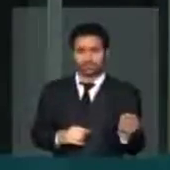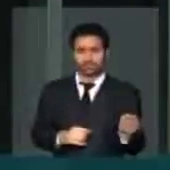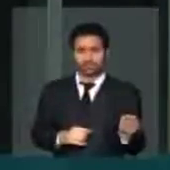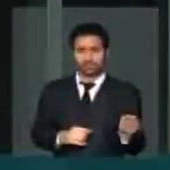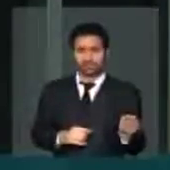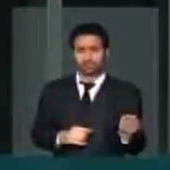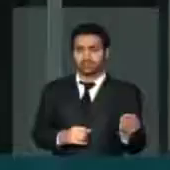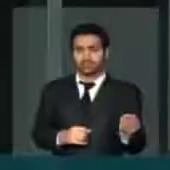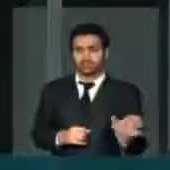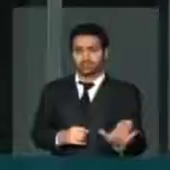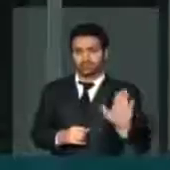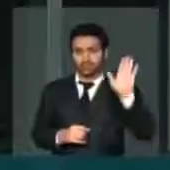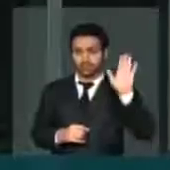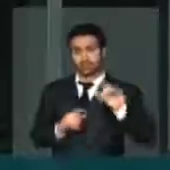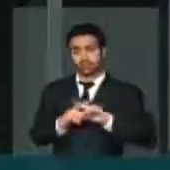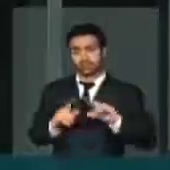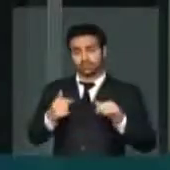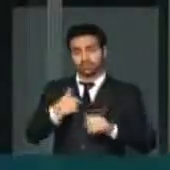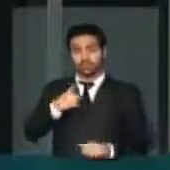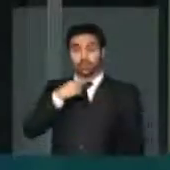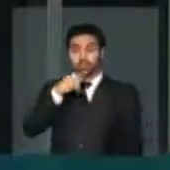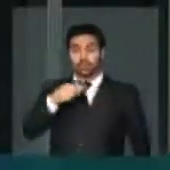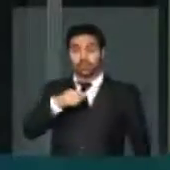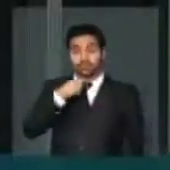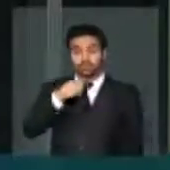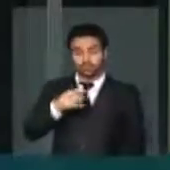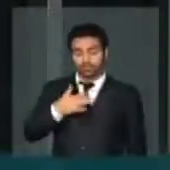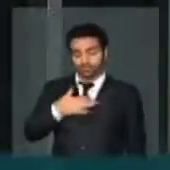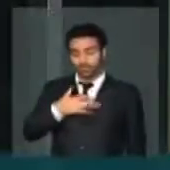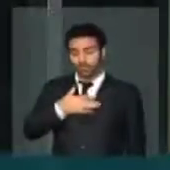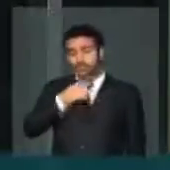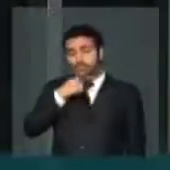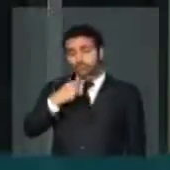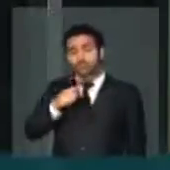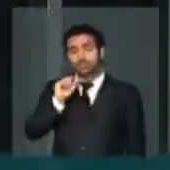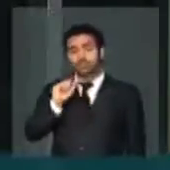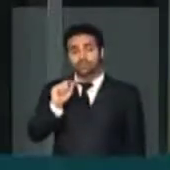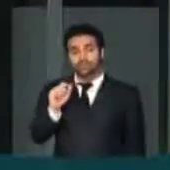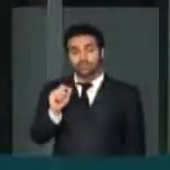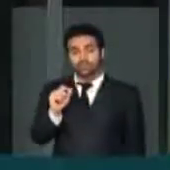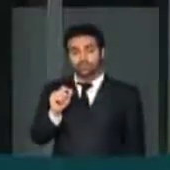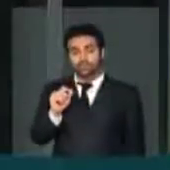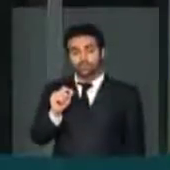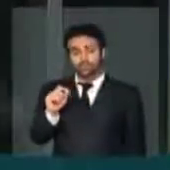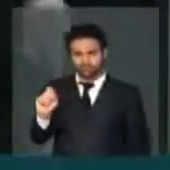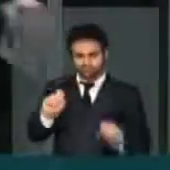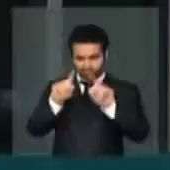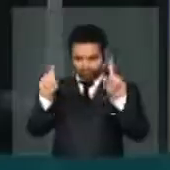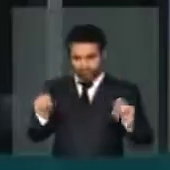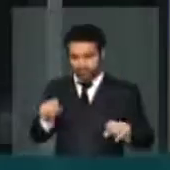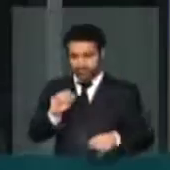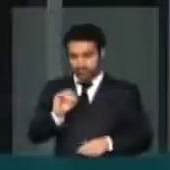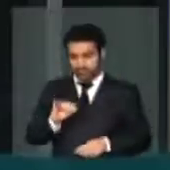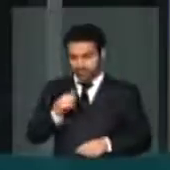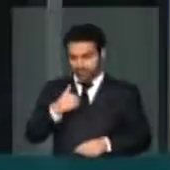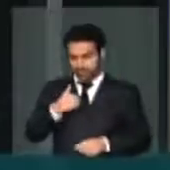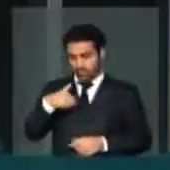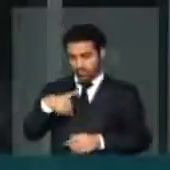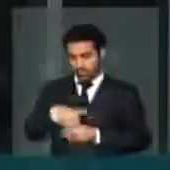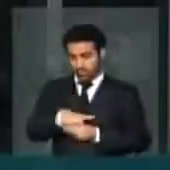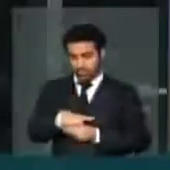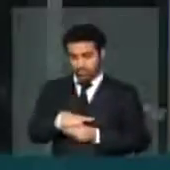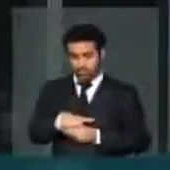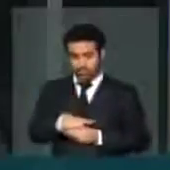eu tenho uma dúvida, e a minha dúvida é: será que se eu votar